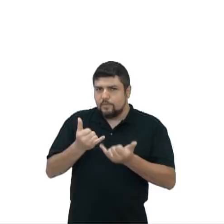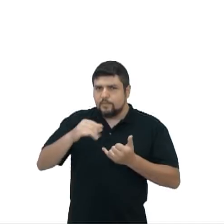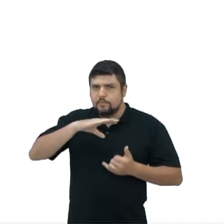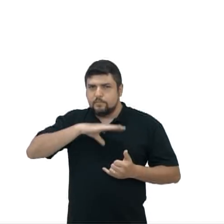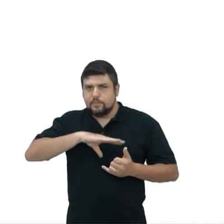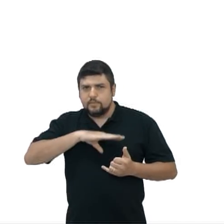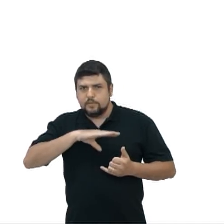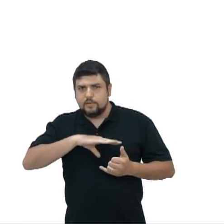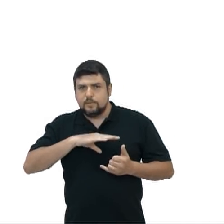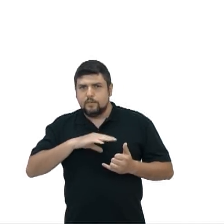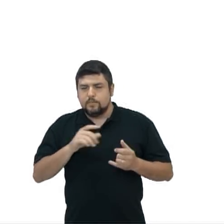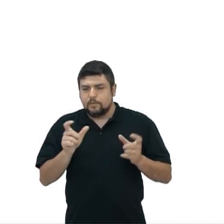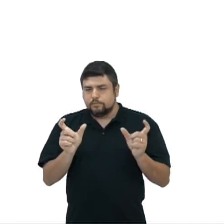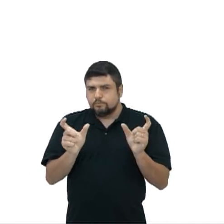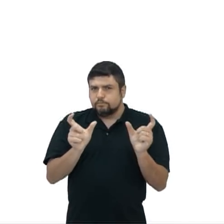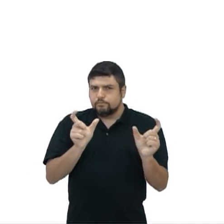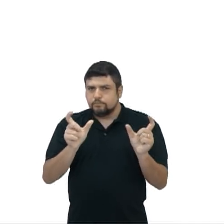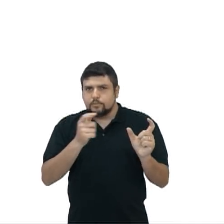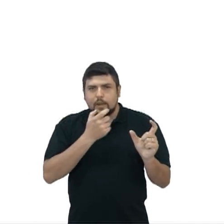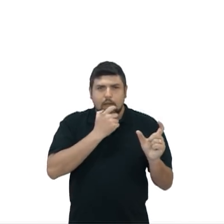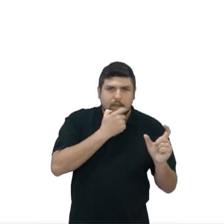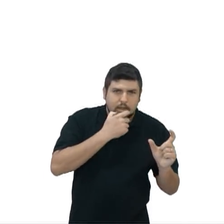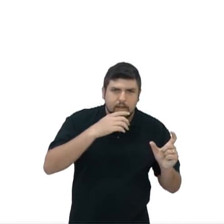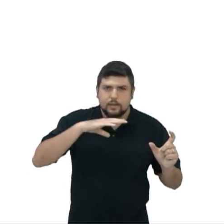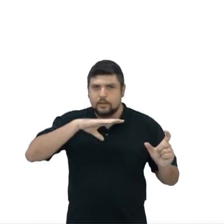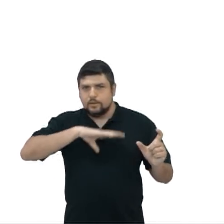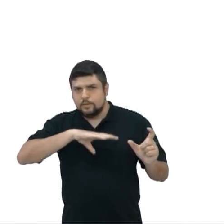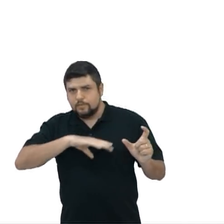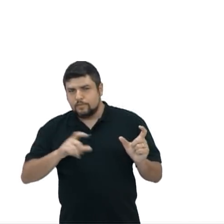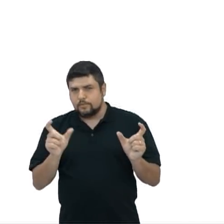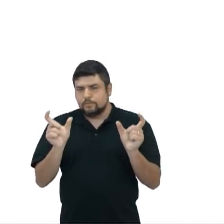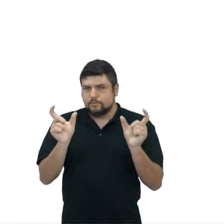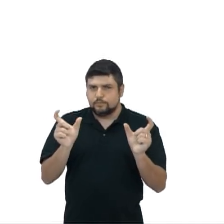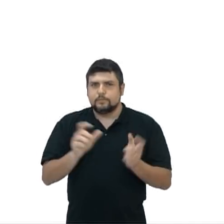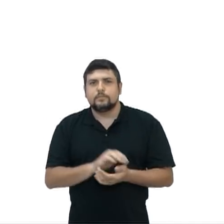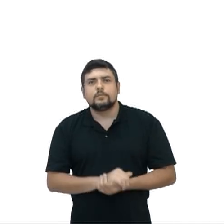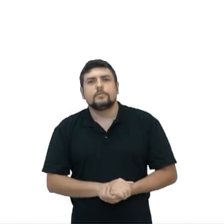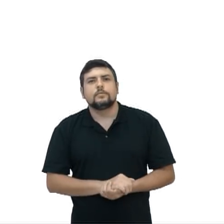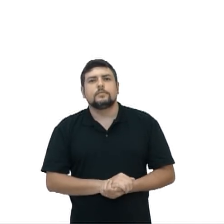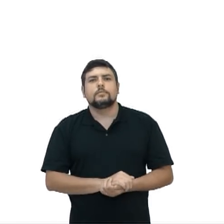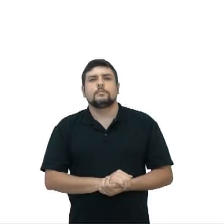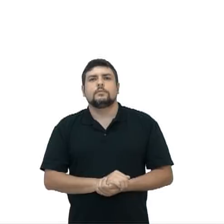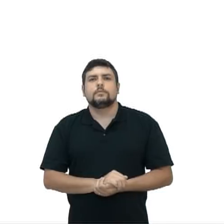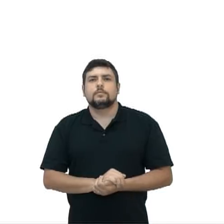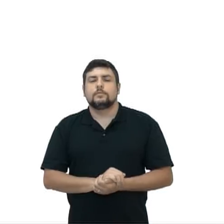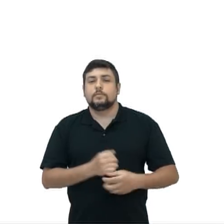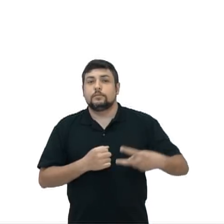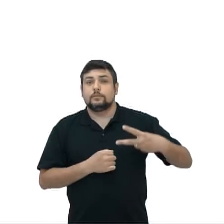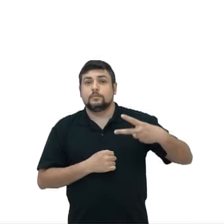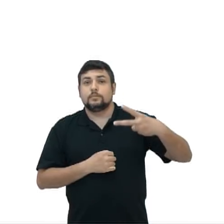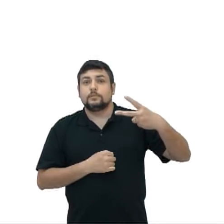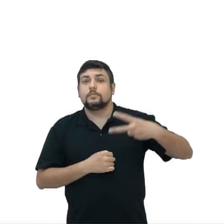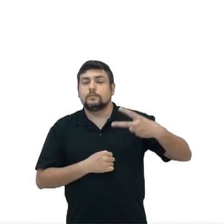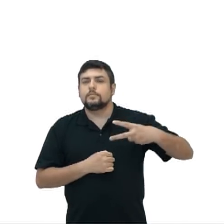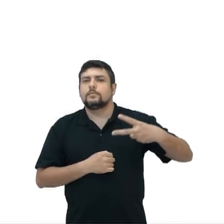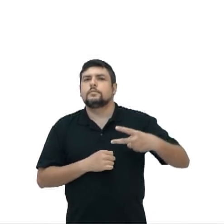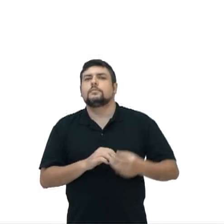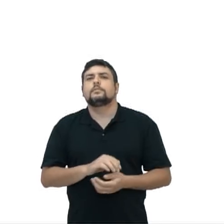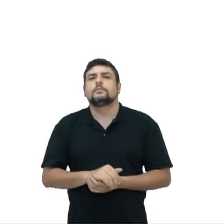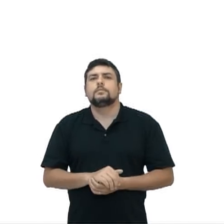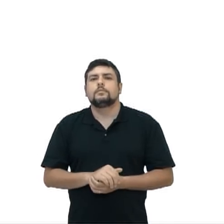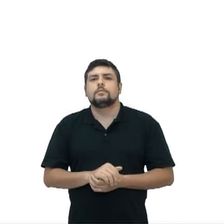palavras cognatas? Parece, né? Bem com o português, dentist, então só tirei o A. O segundo lá, o nosso padeiro, ele é